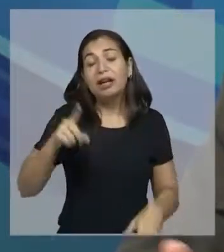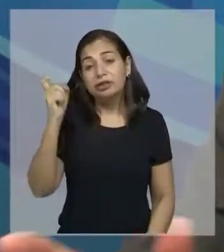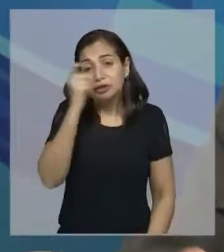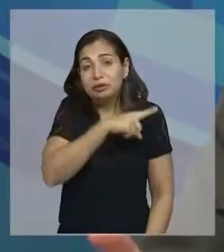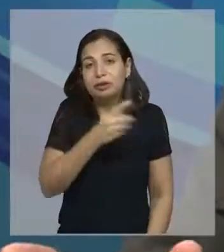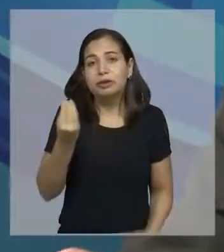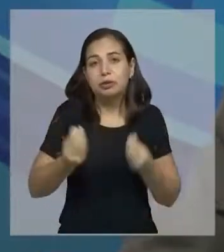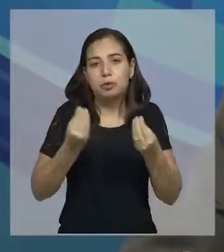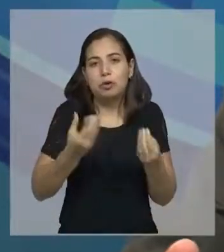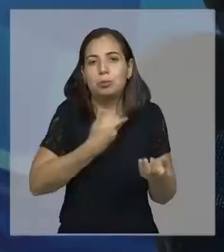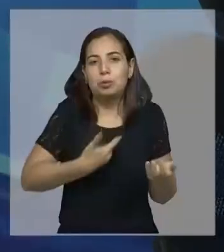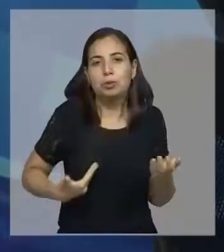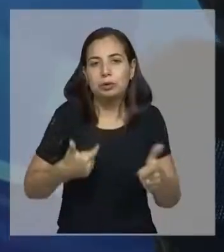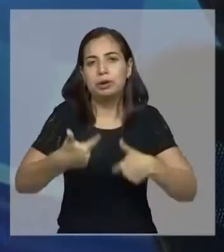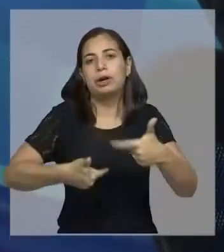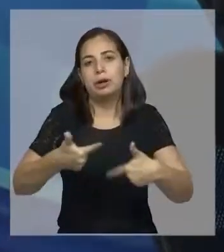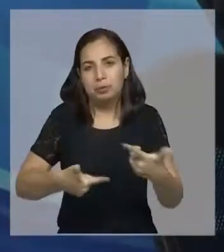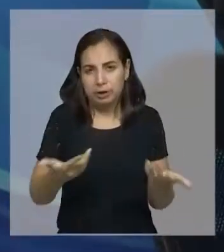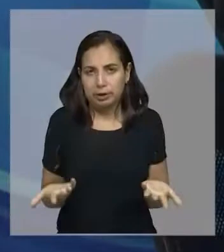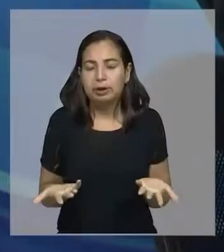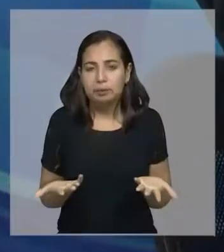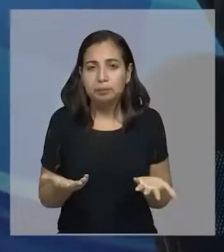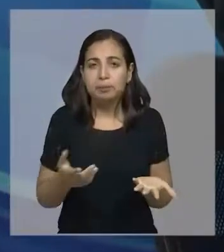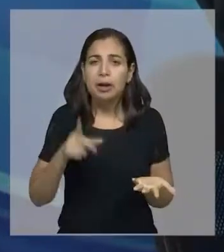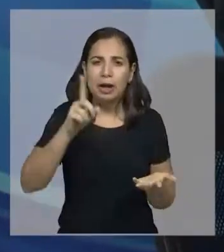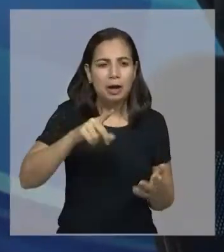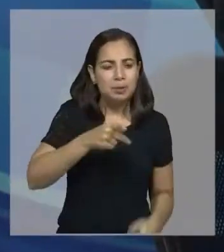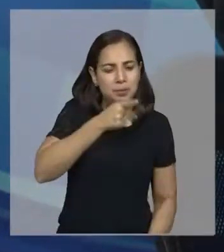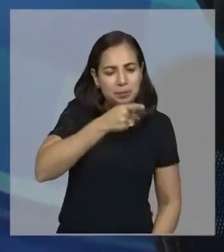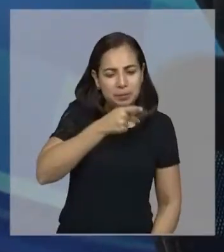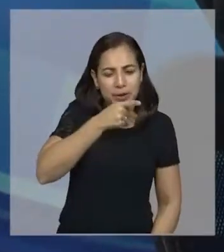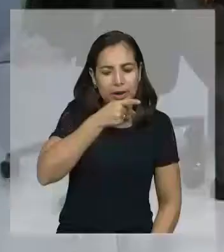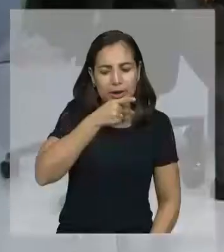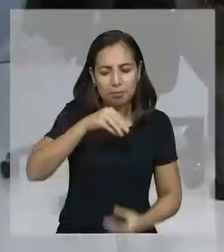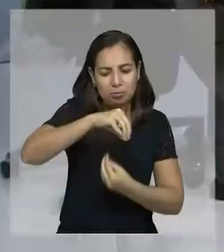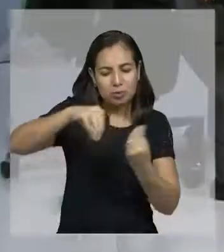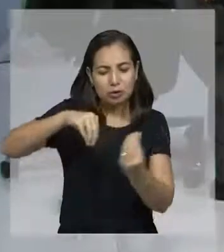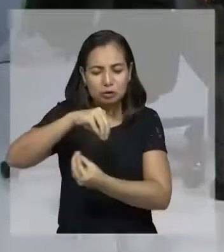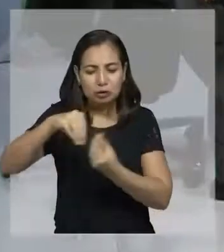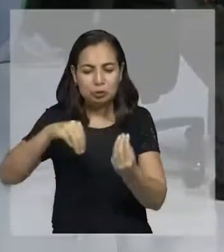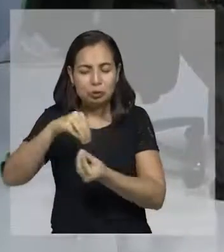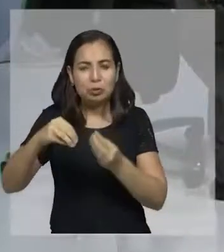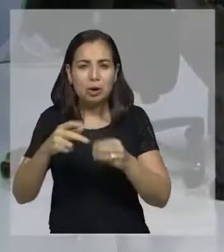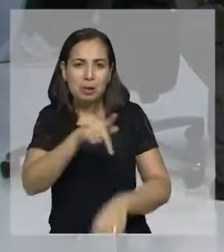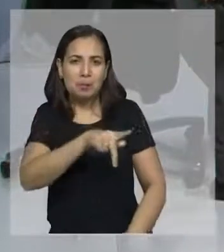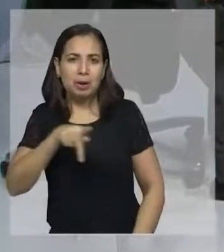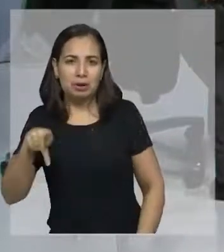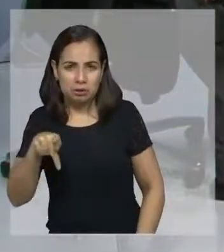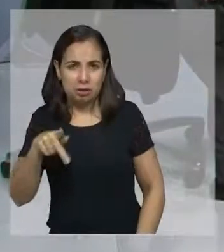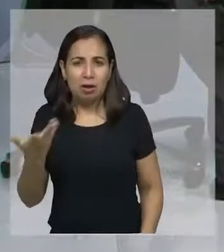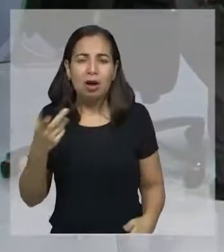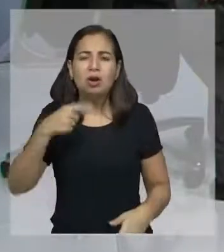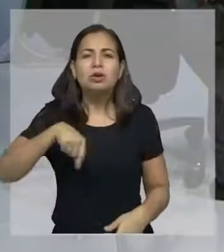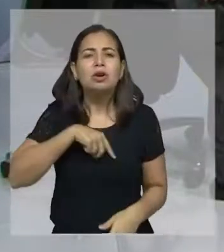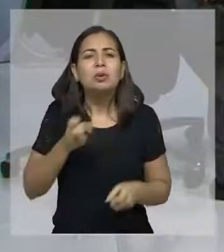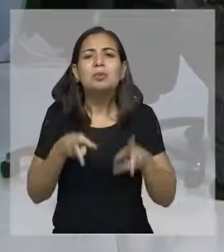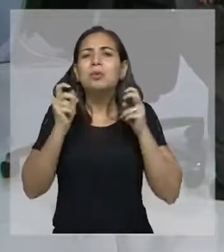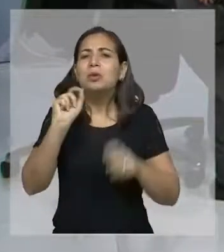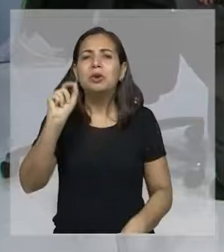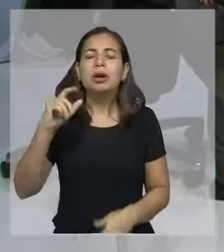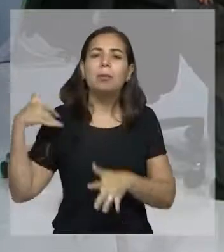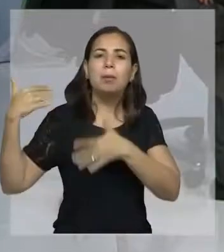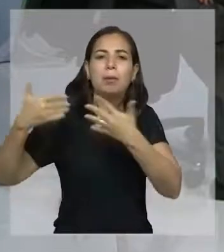parlaprista, que é uma mistura de parlamentarismo com presidencialismo, e nós vimos de uma tradição de um presidencialismo muito forte. Até se falava